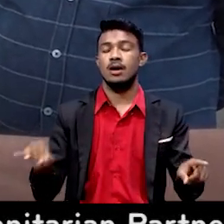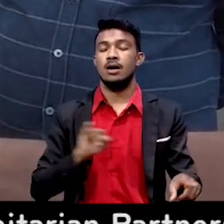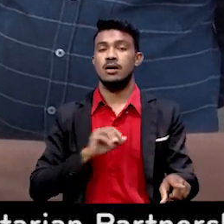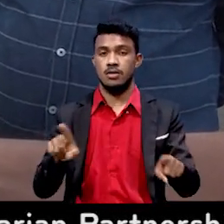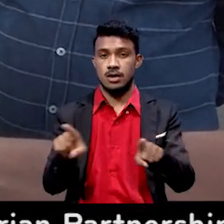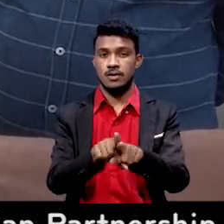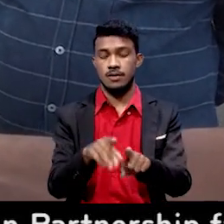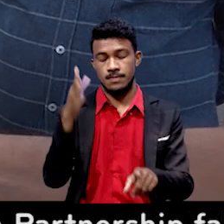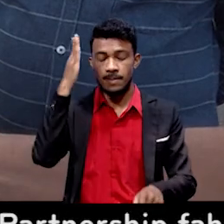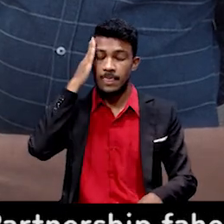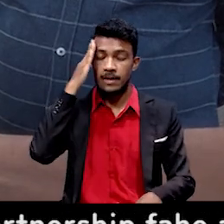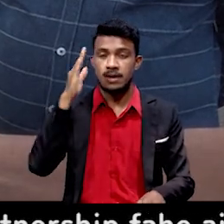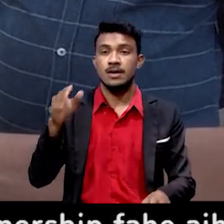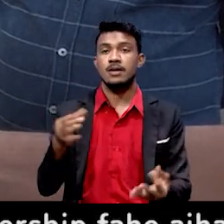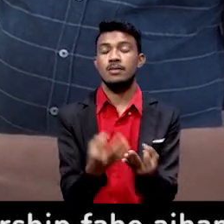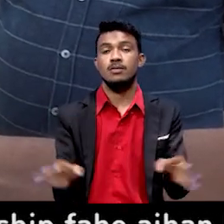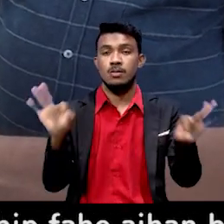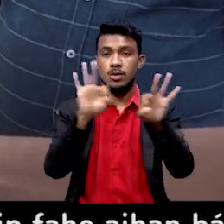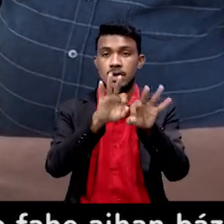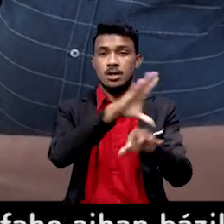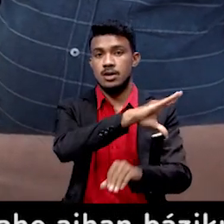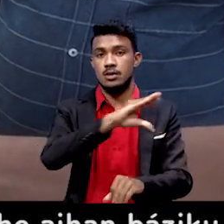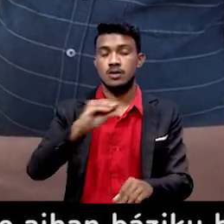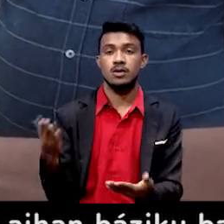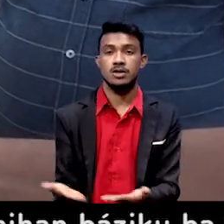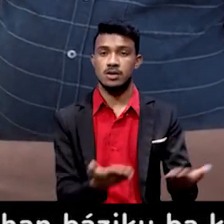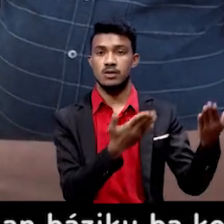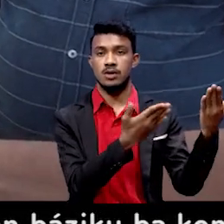é importante, não sei o